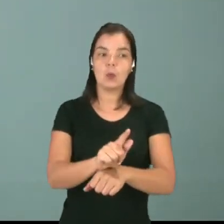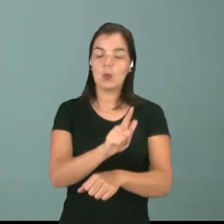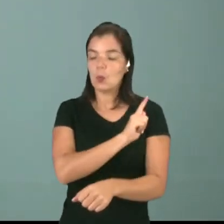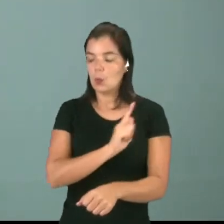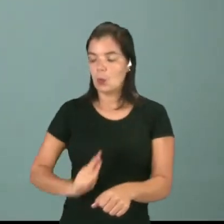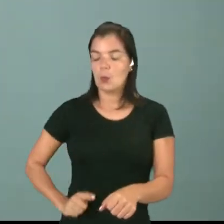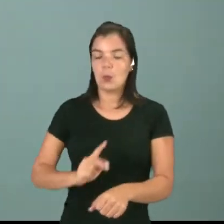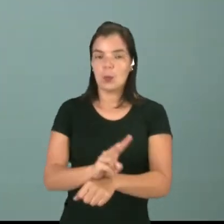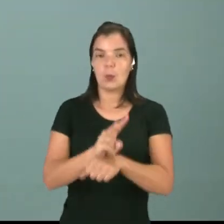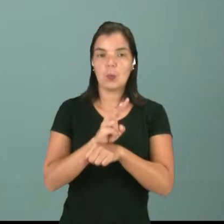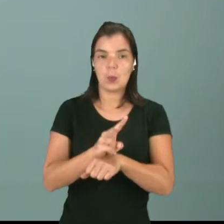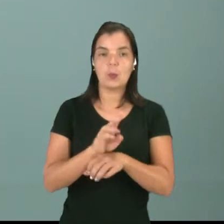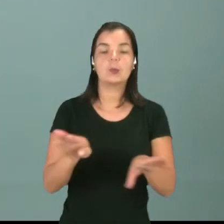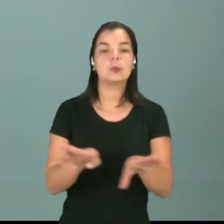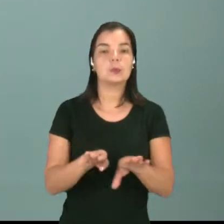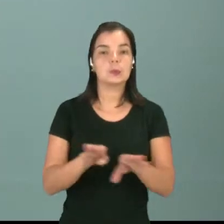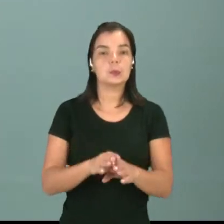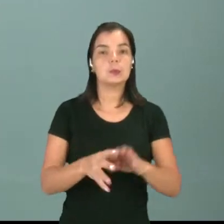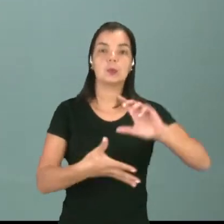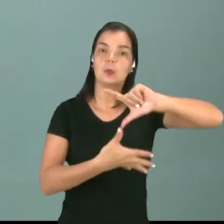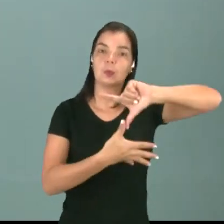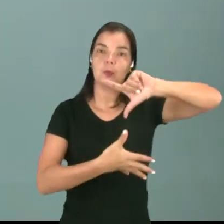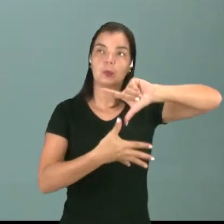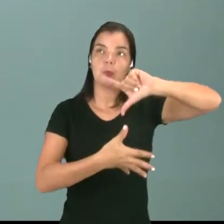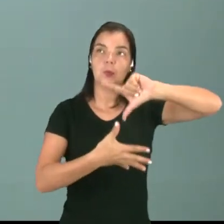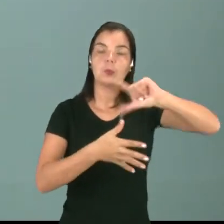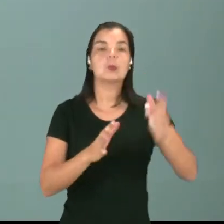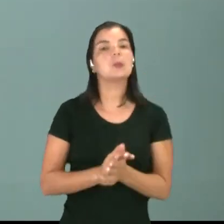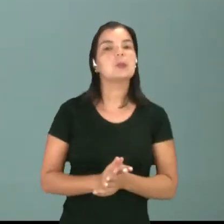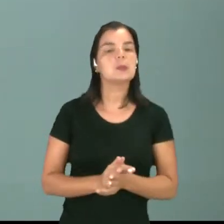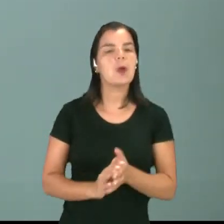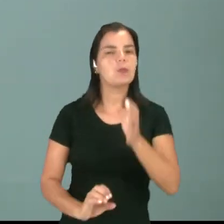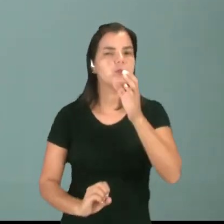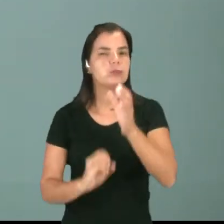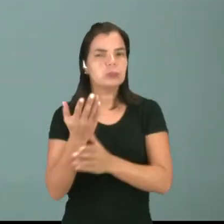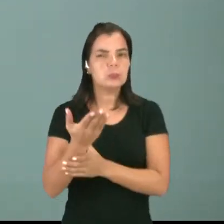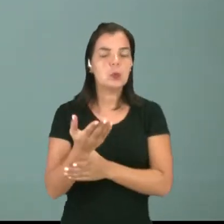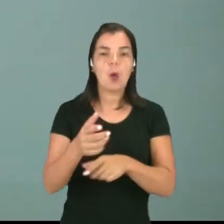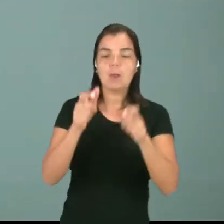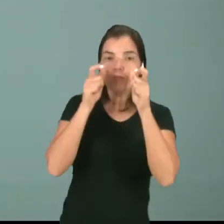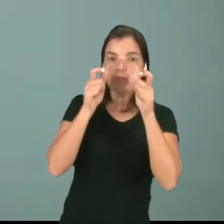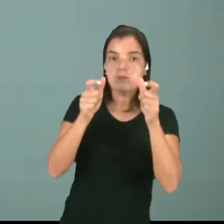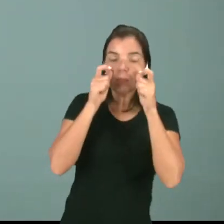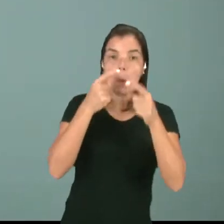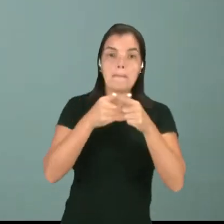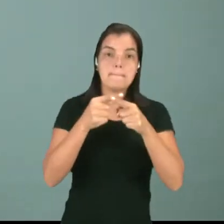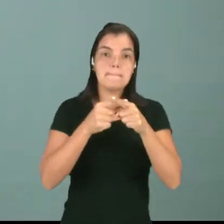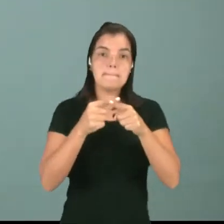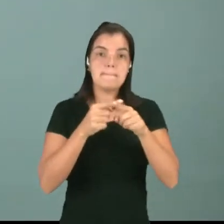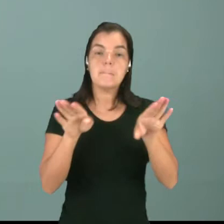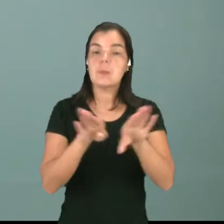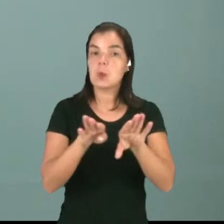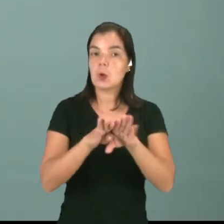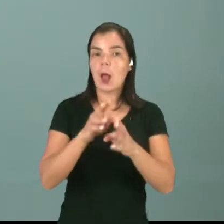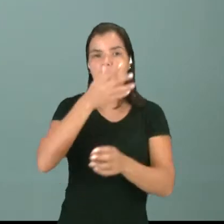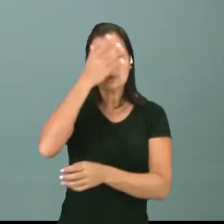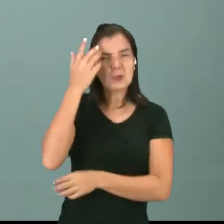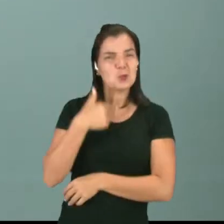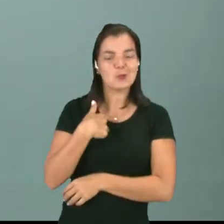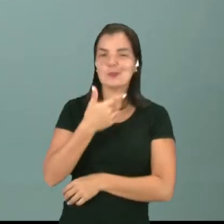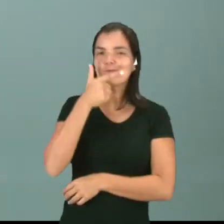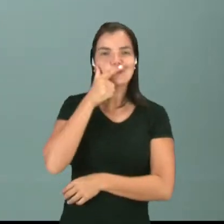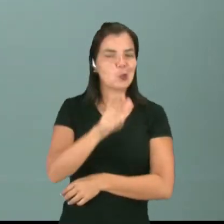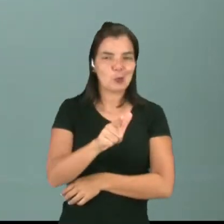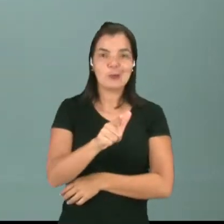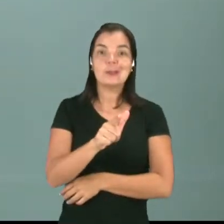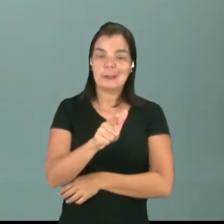por parte dos países da América Latina. E isso cria uma tensão, porque boa parte das pessoas que não estão conseguindo se dar bem